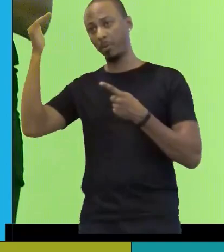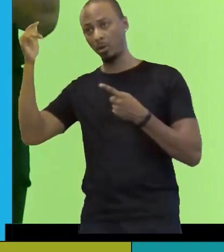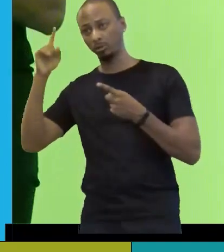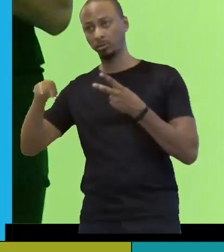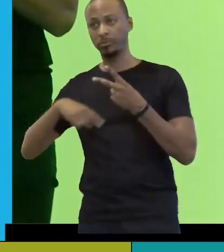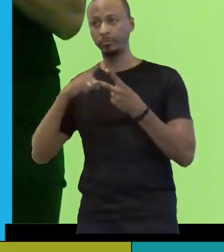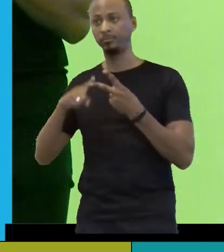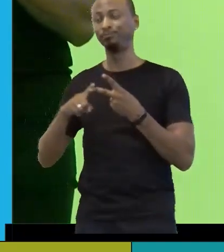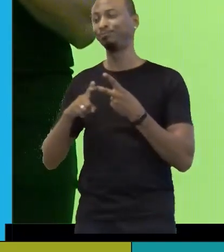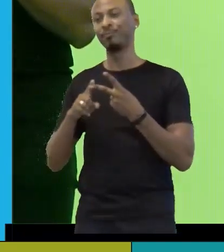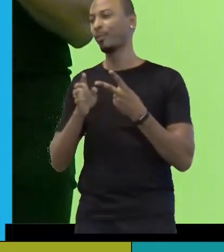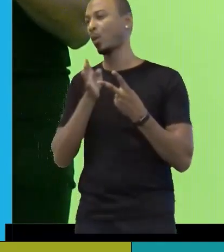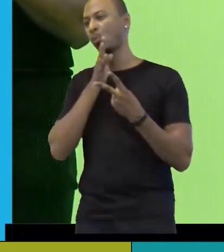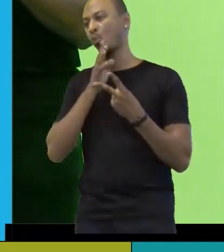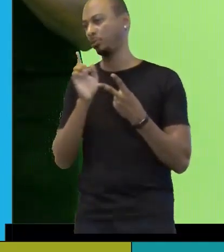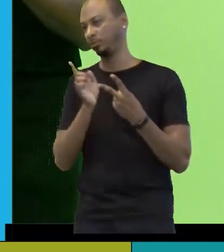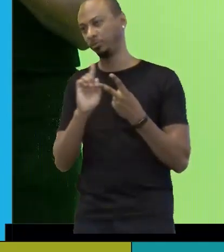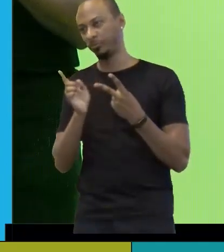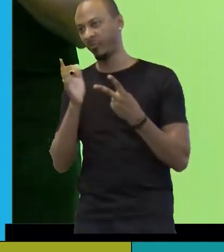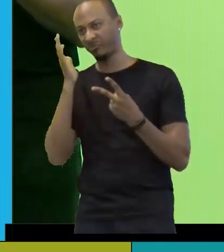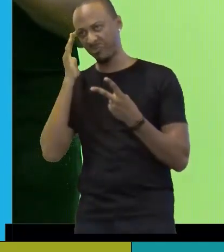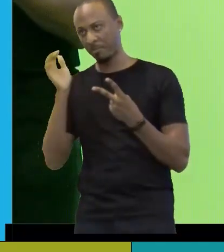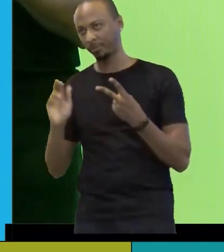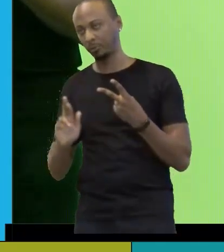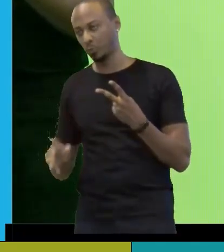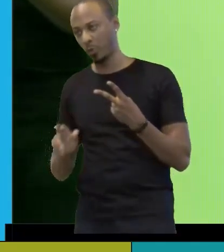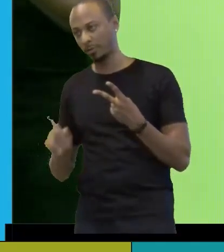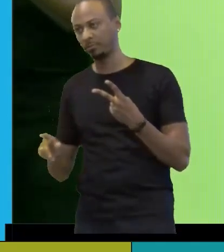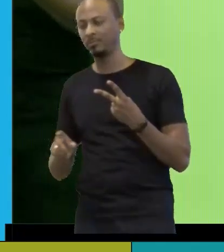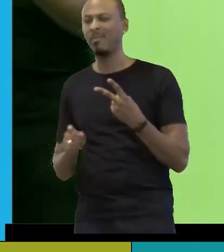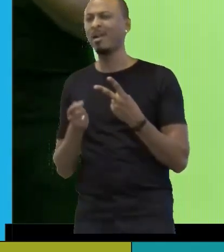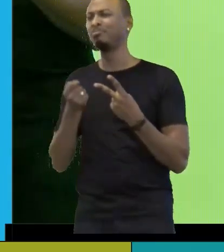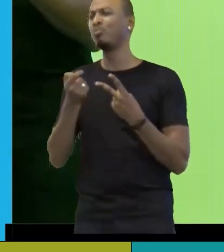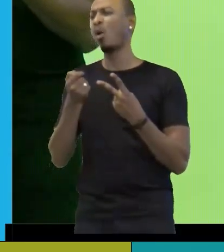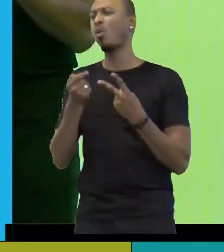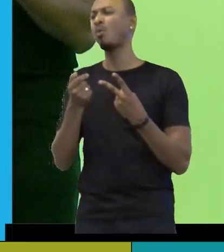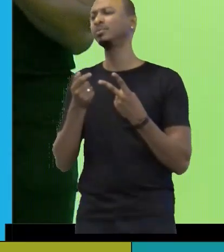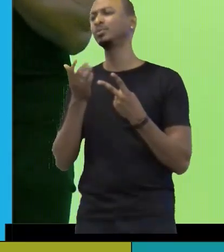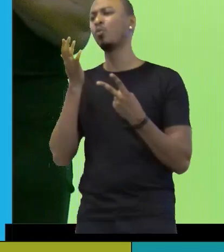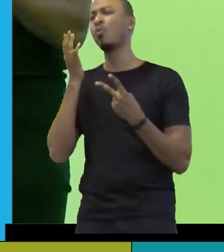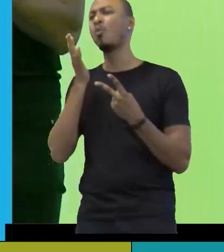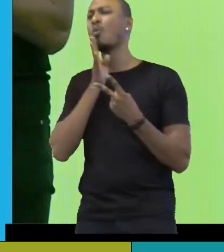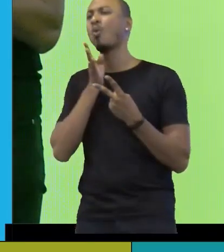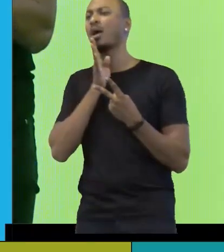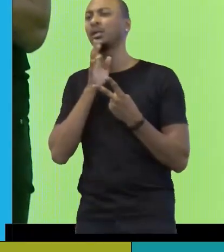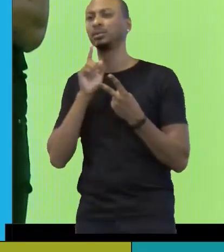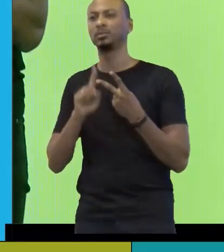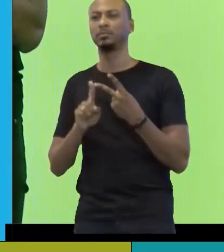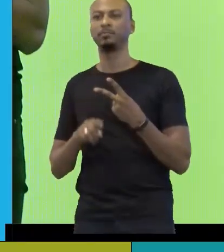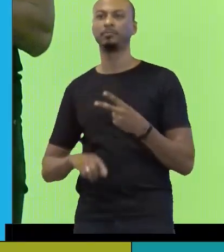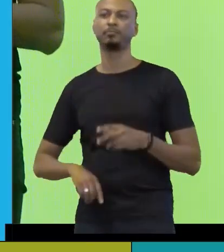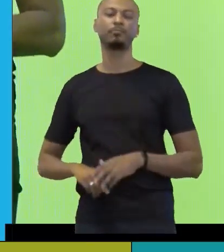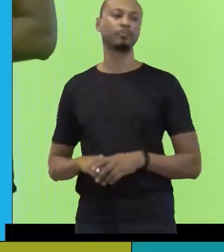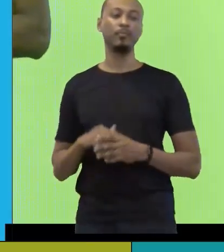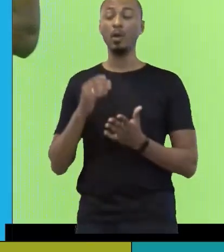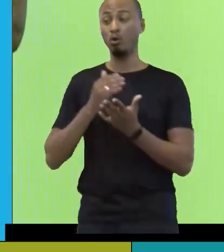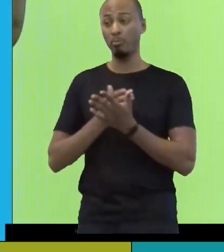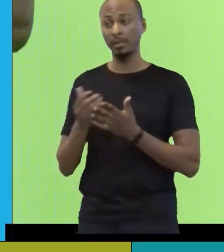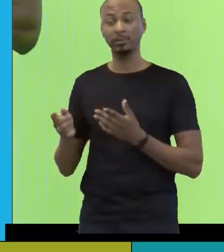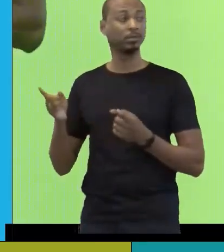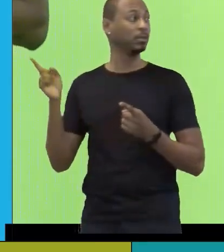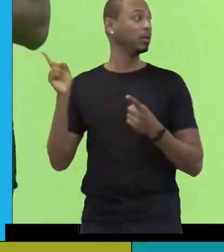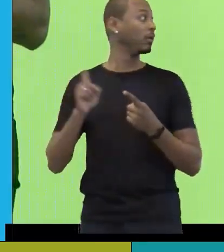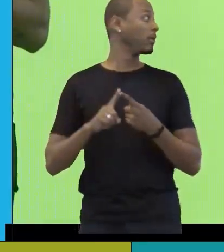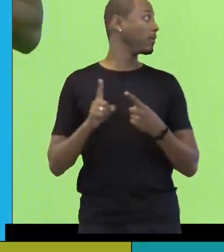é desconhecida e poucas pessoas ouviram falar a respeito dela. Eu vou começar com a obra mais famosa.